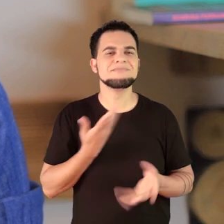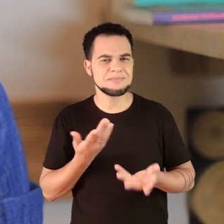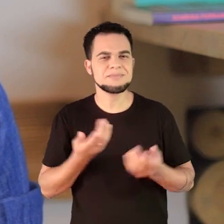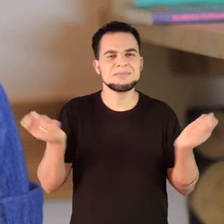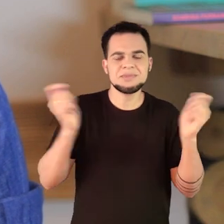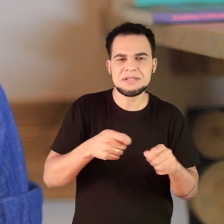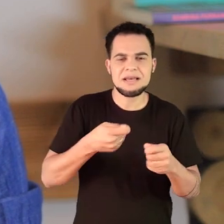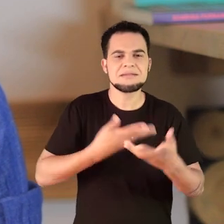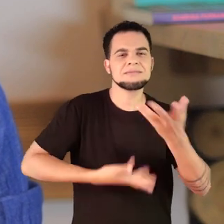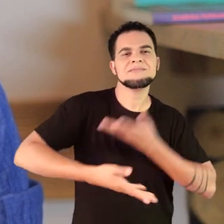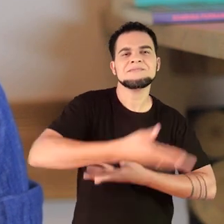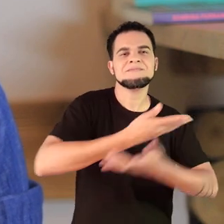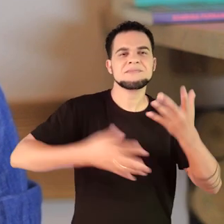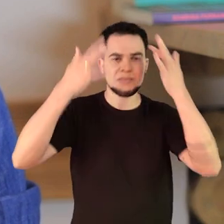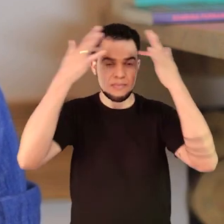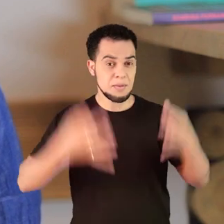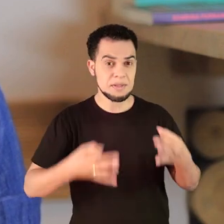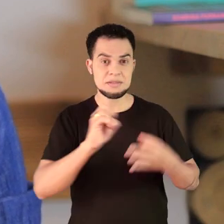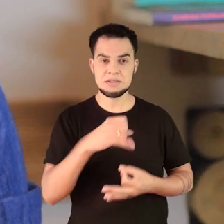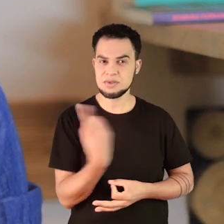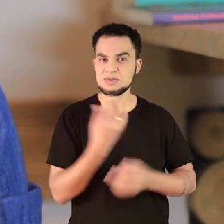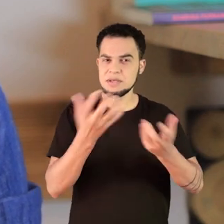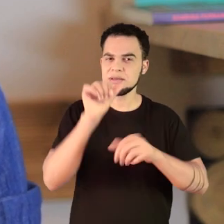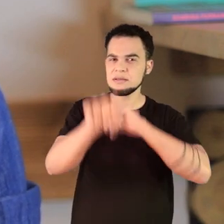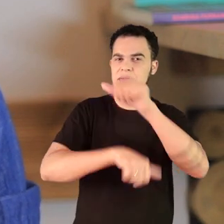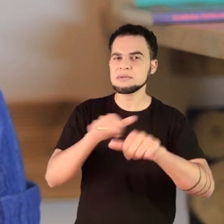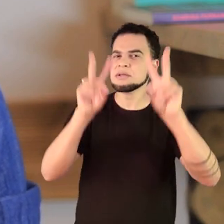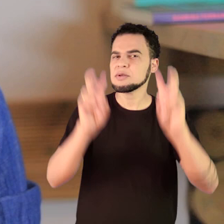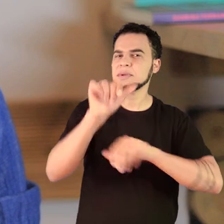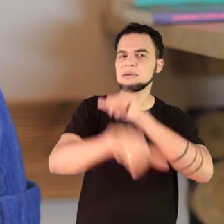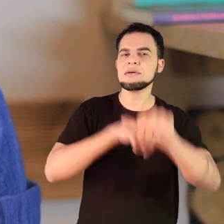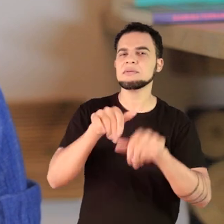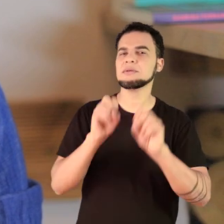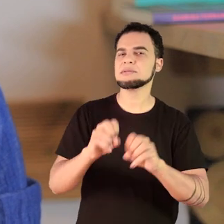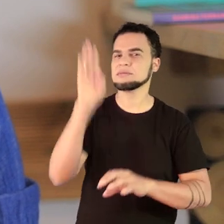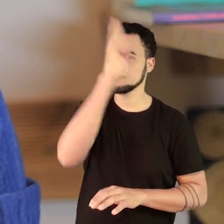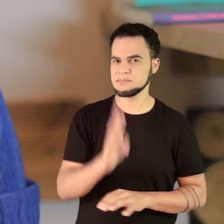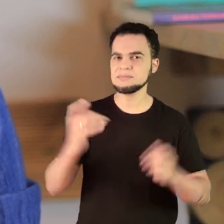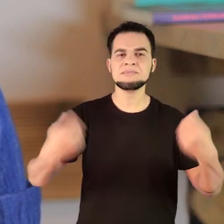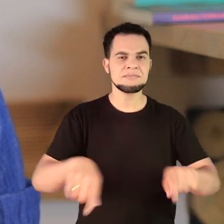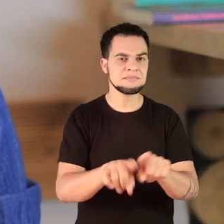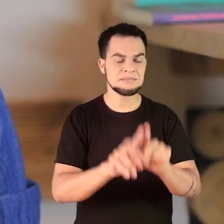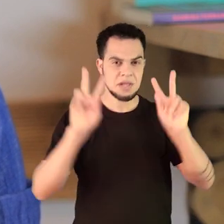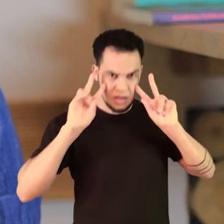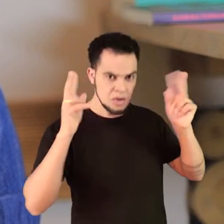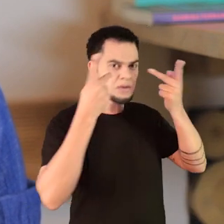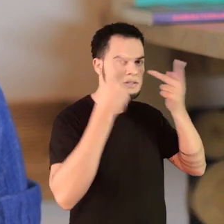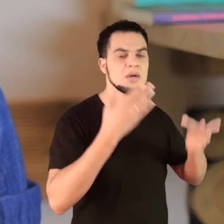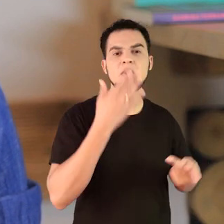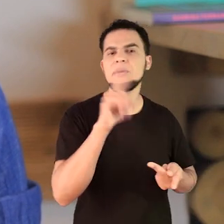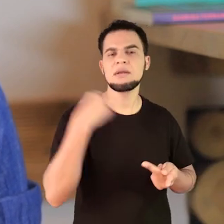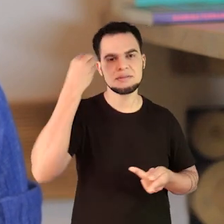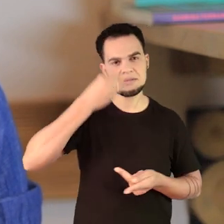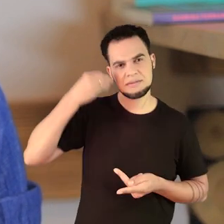ajudar a praticar a solidariedade e para entender que se a gente quer mudar a situação da educação no Brasil, a gente precisa também reconhecer quais são